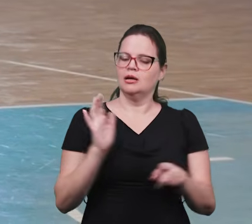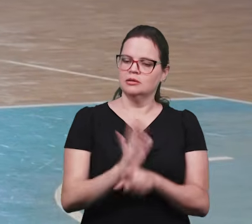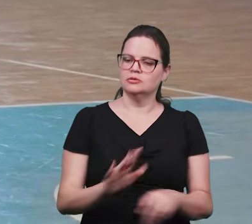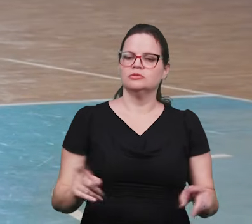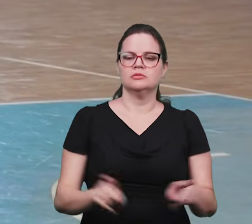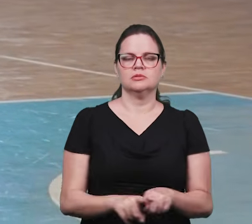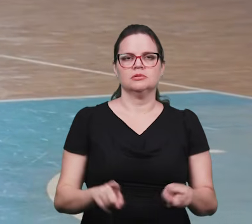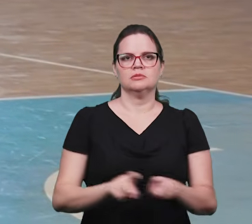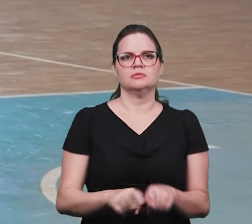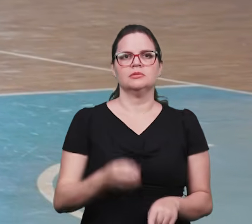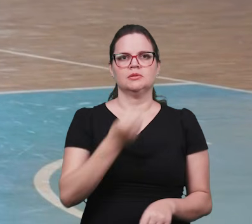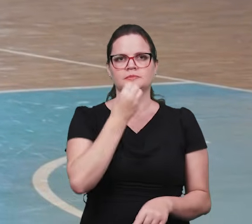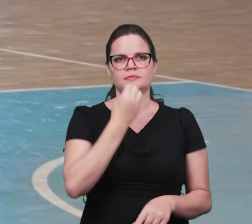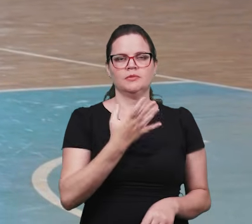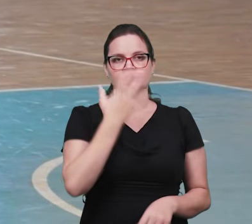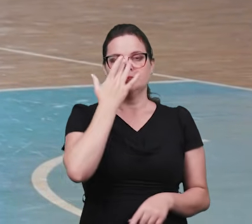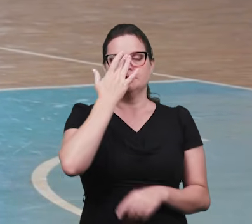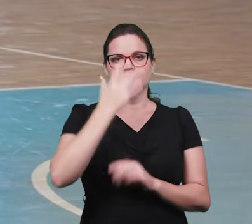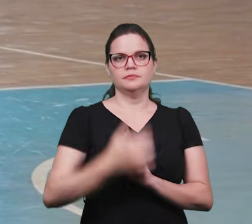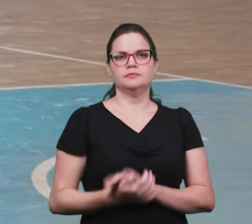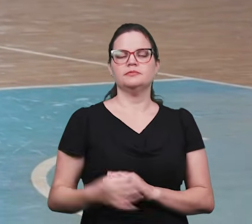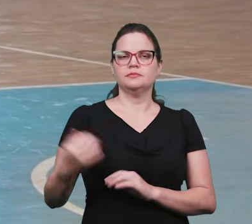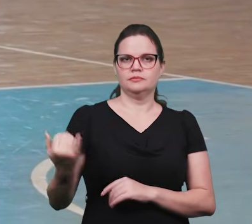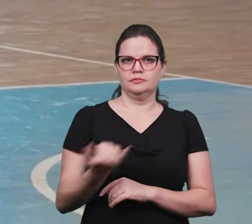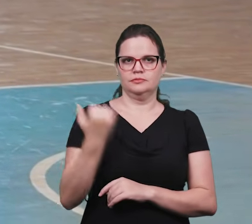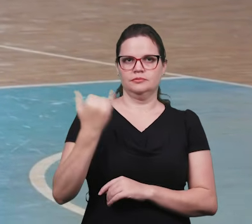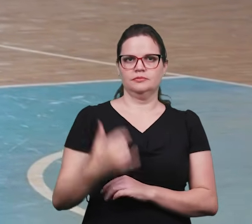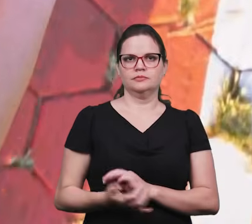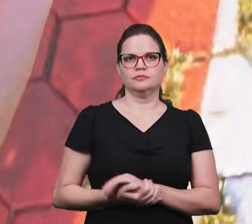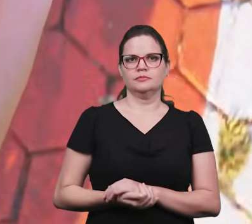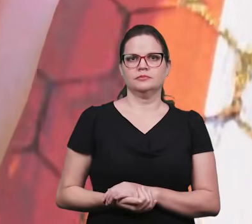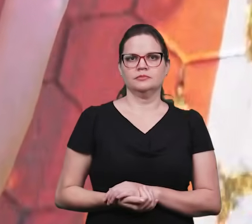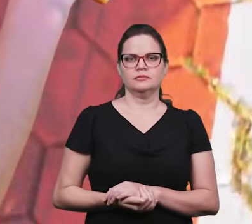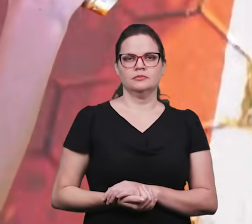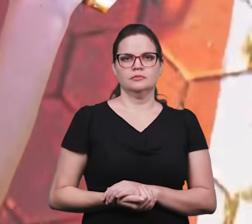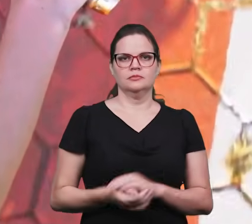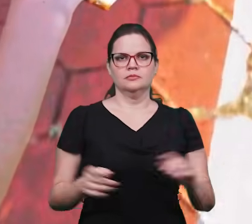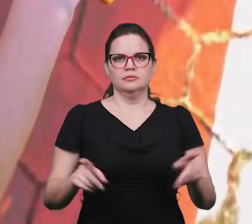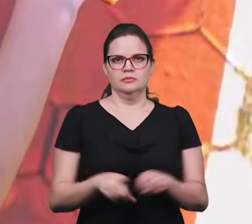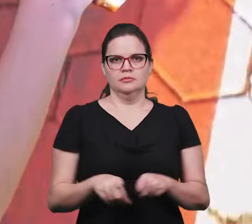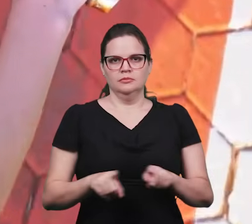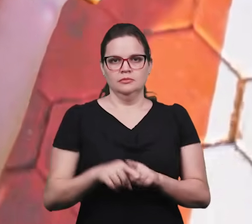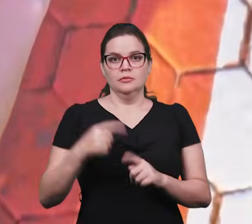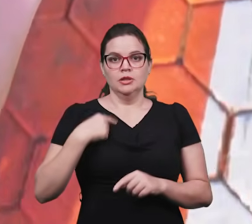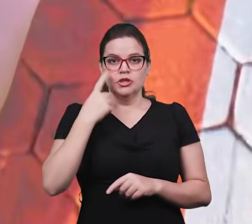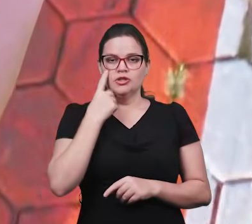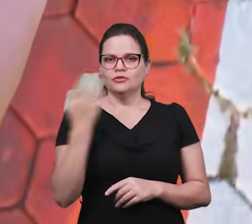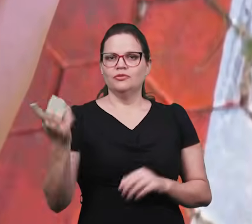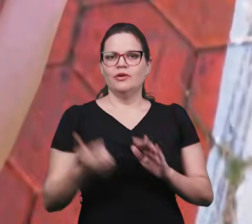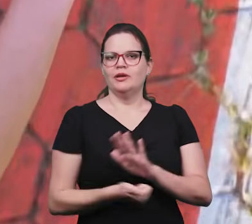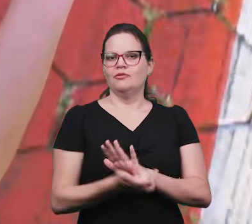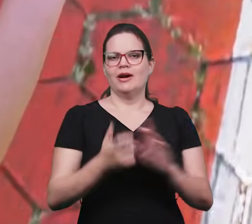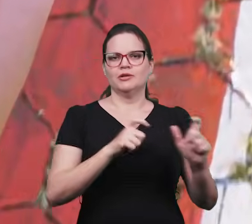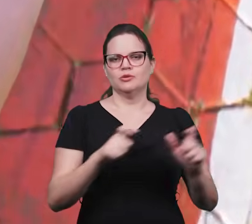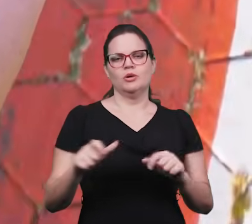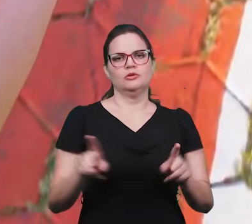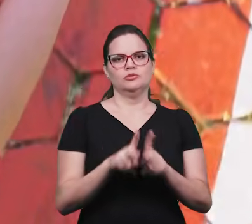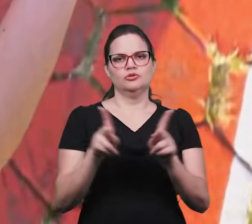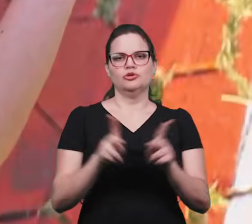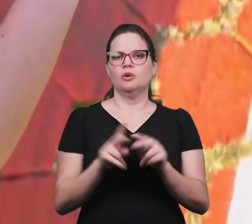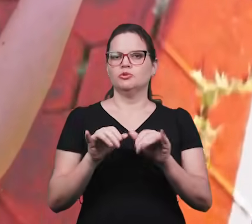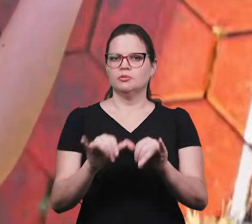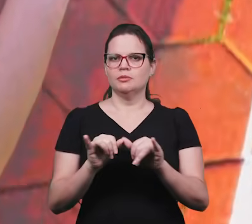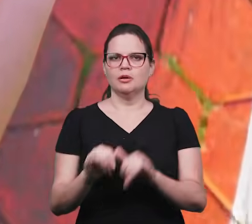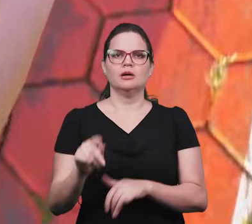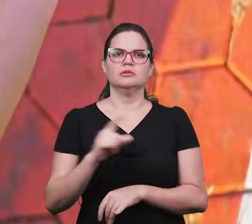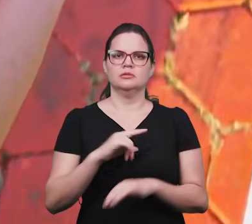auxiliam muito bom. nessa dinâmica, né? Então isso é importante também. Inclusive a gente já pode ver em shopping, supermercado, né?